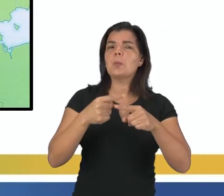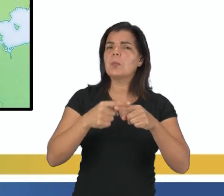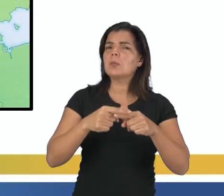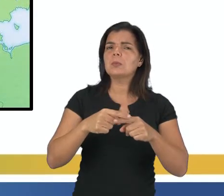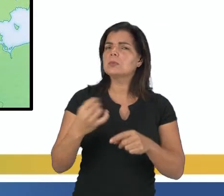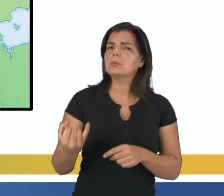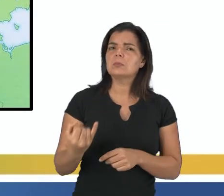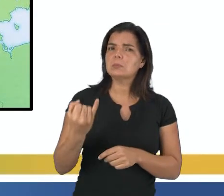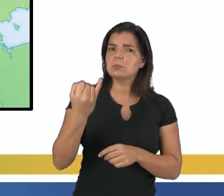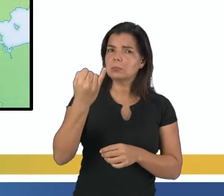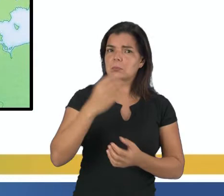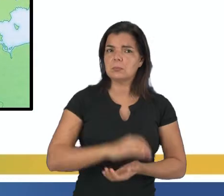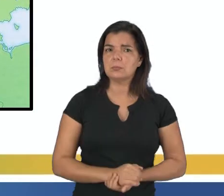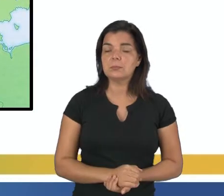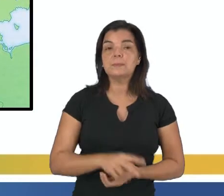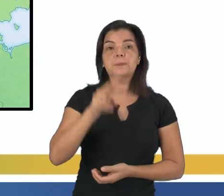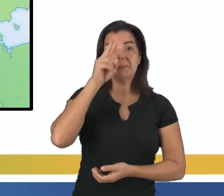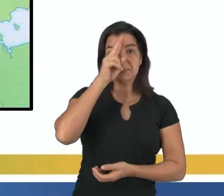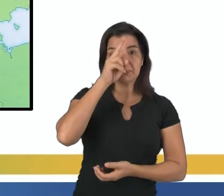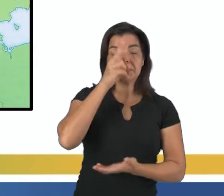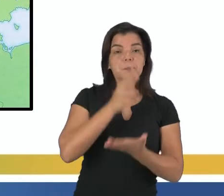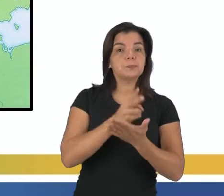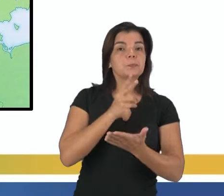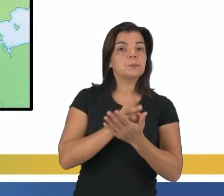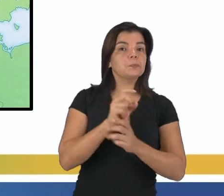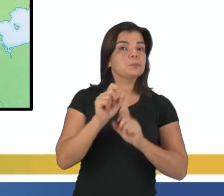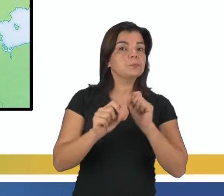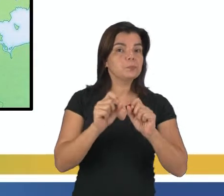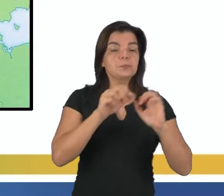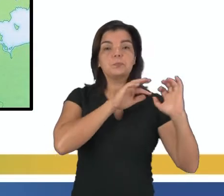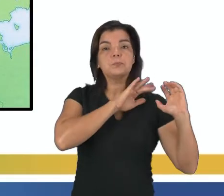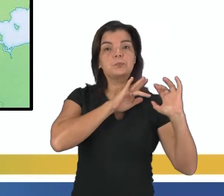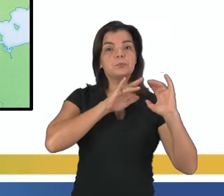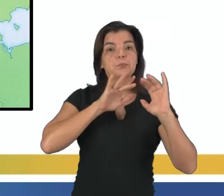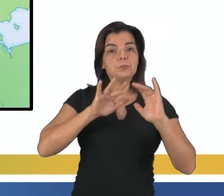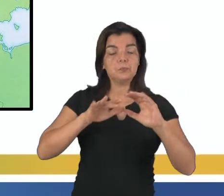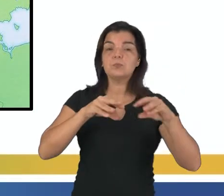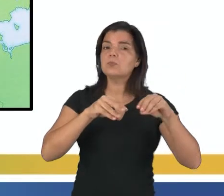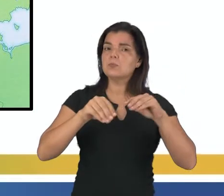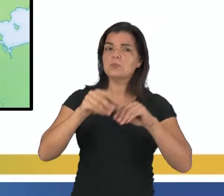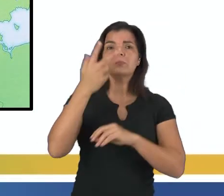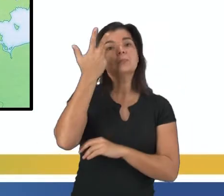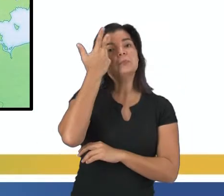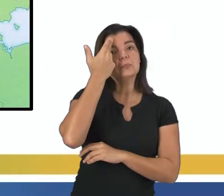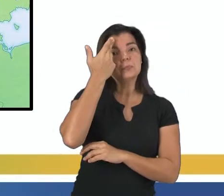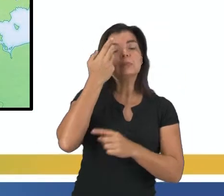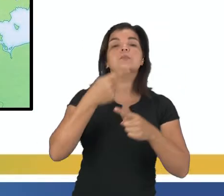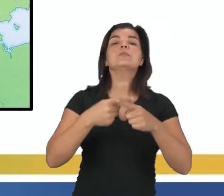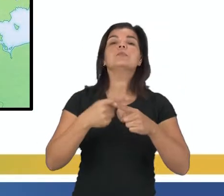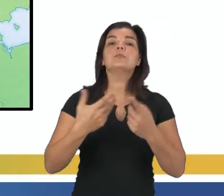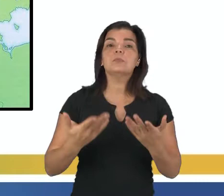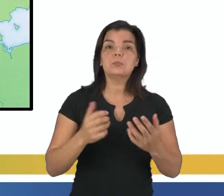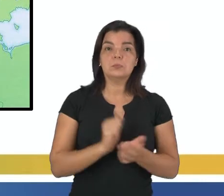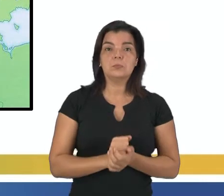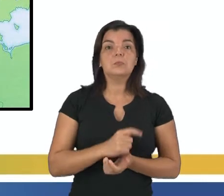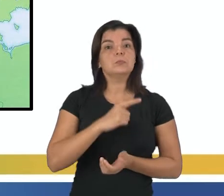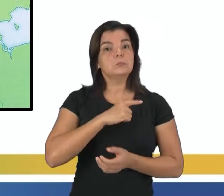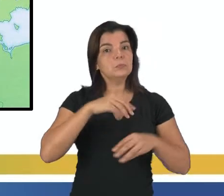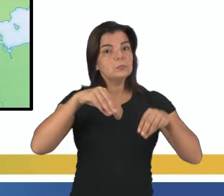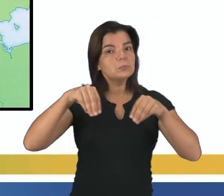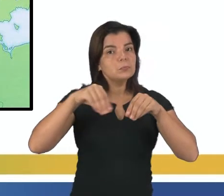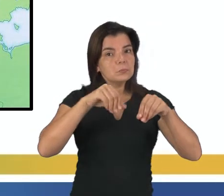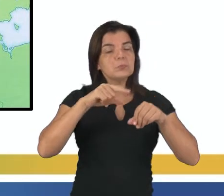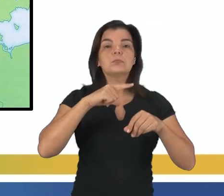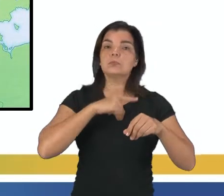por tão importante bom lembrem-se sempre que essa invasão de terras era muito comum né porque porque quanto mais